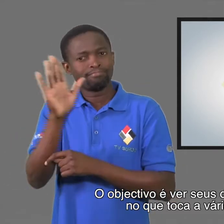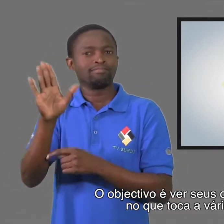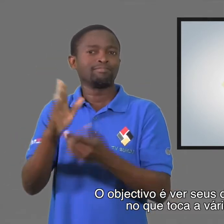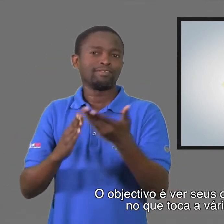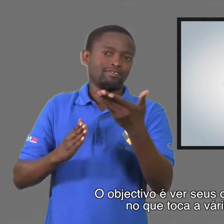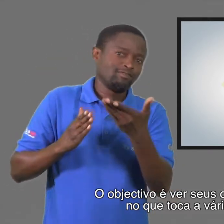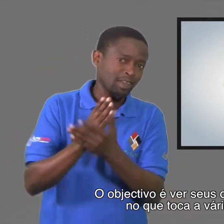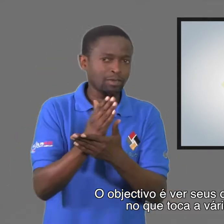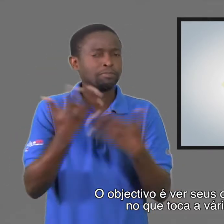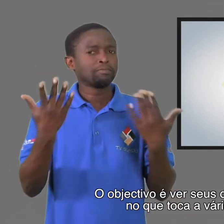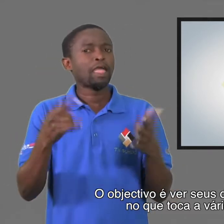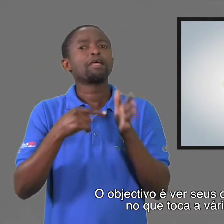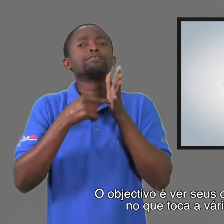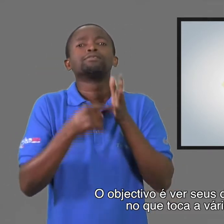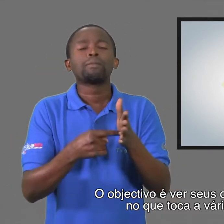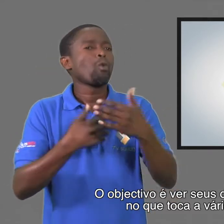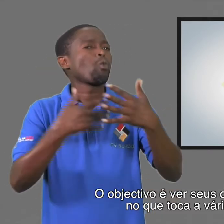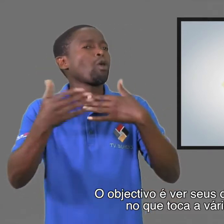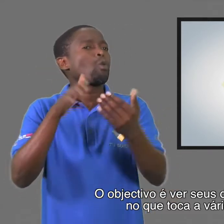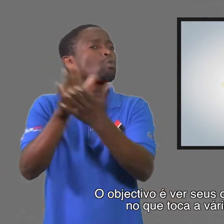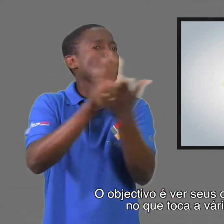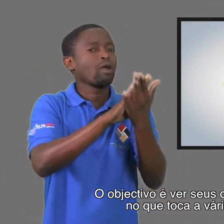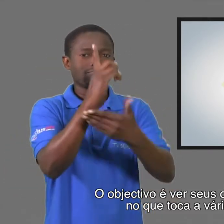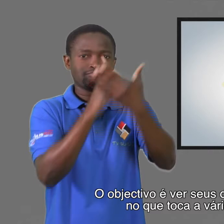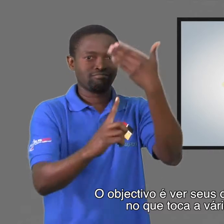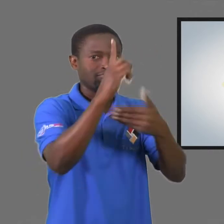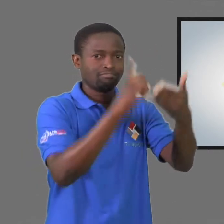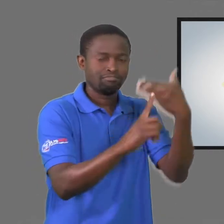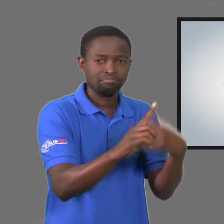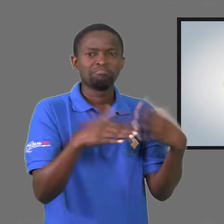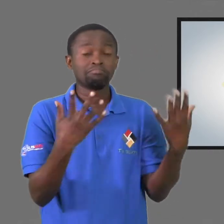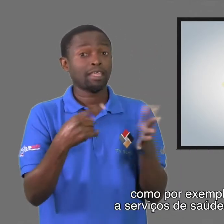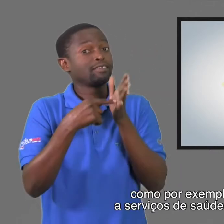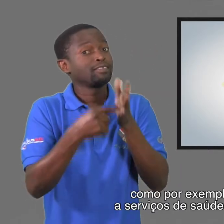seus direitos respeitados no que toca a vários aspectos.